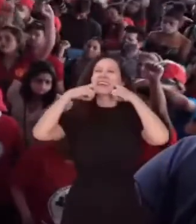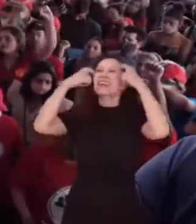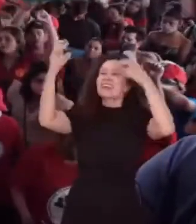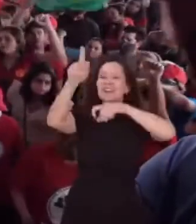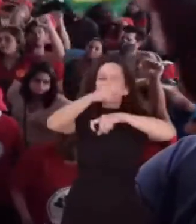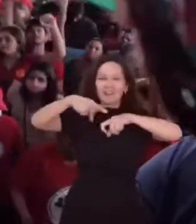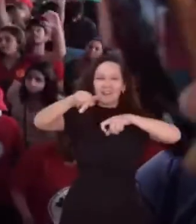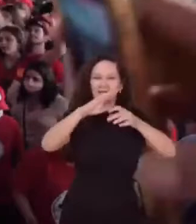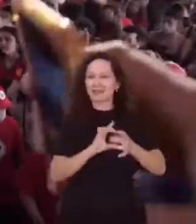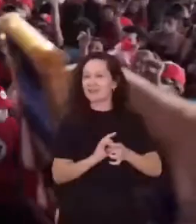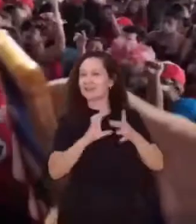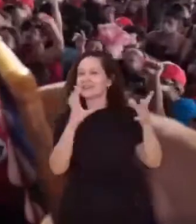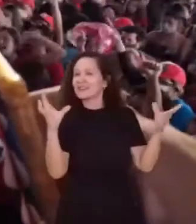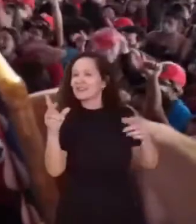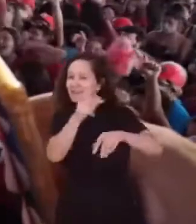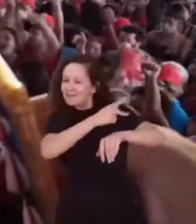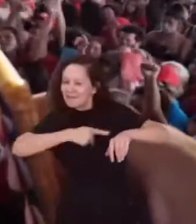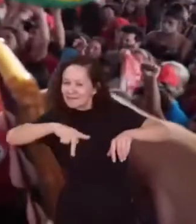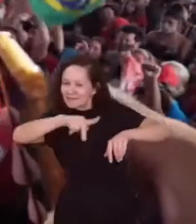Pátria livre!